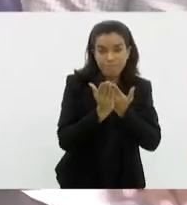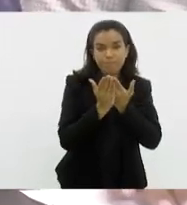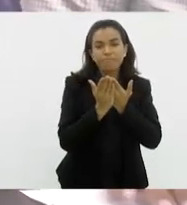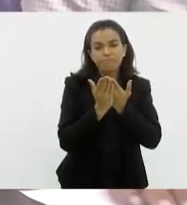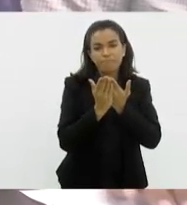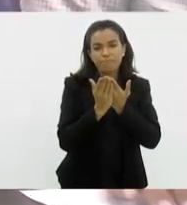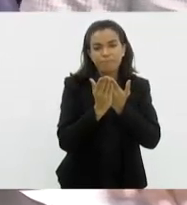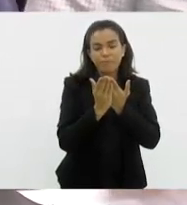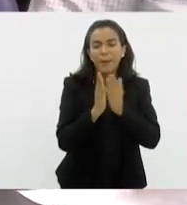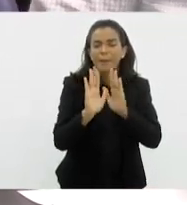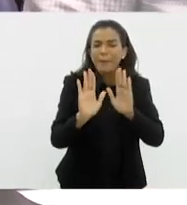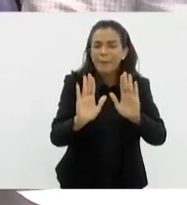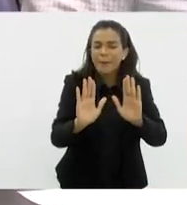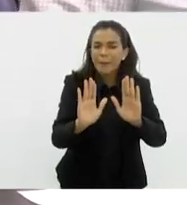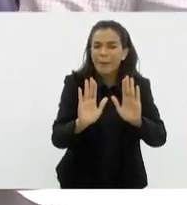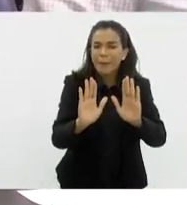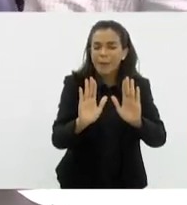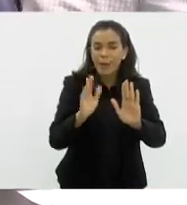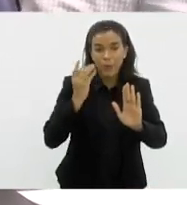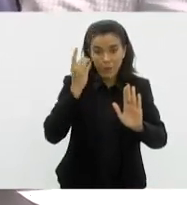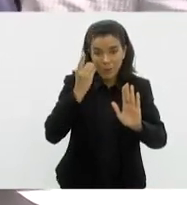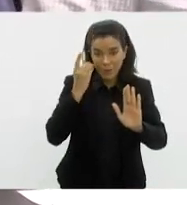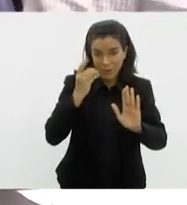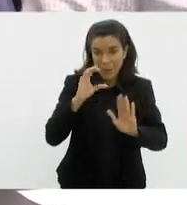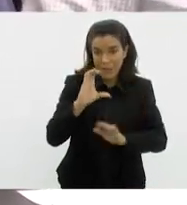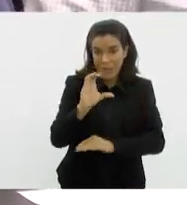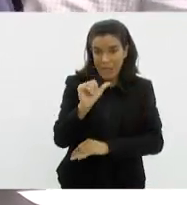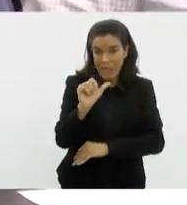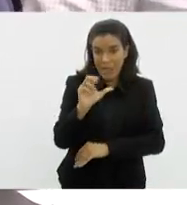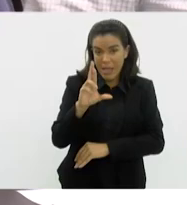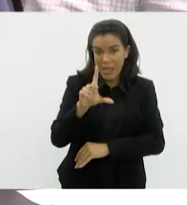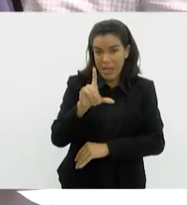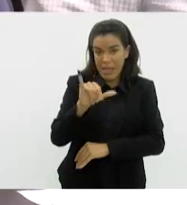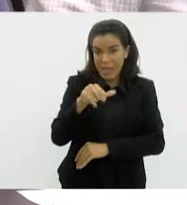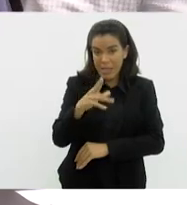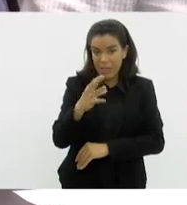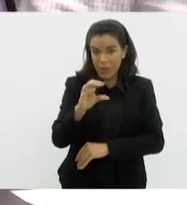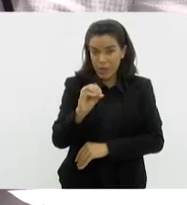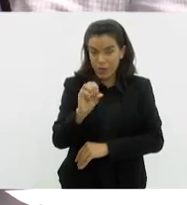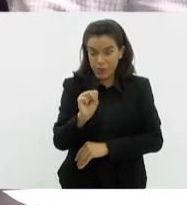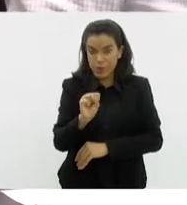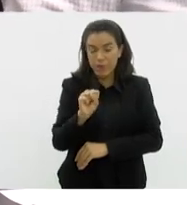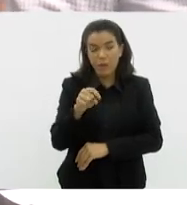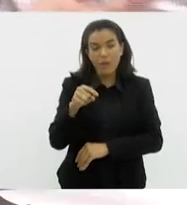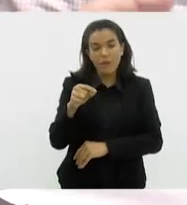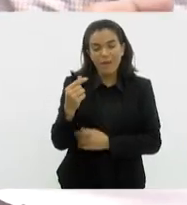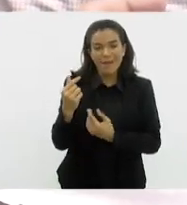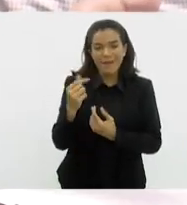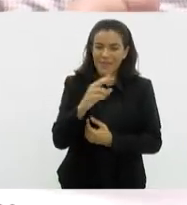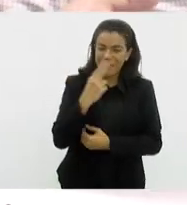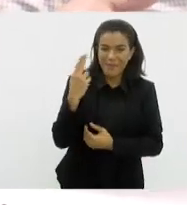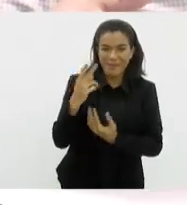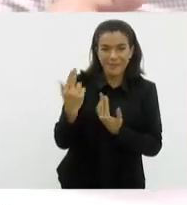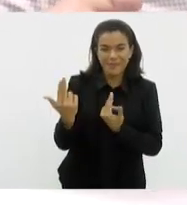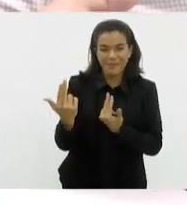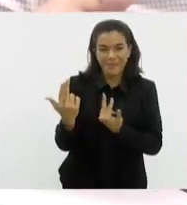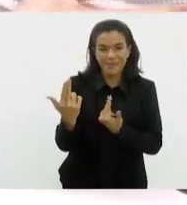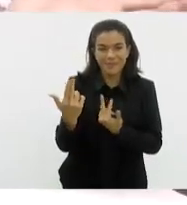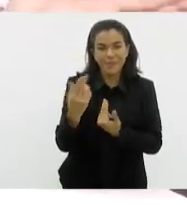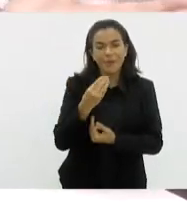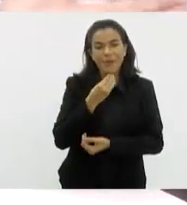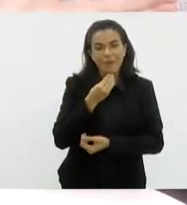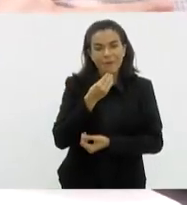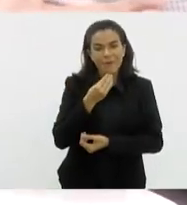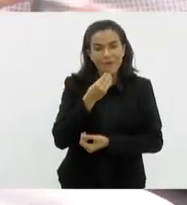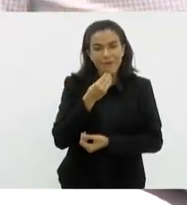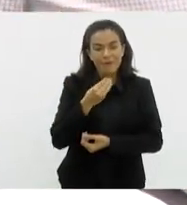votar. Não, mas espera aí. O deputado Carlinhos do BNH, meu xará, ele, a gente conversou, obviamente, com ele, como a gente